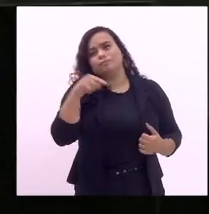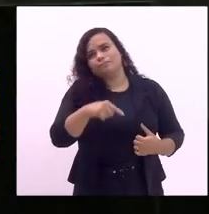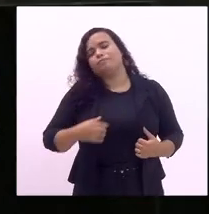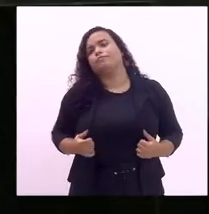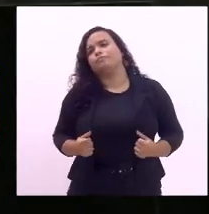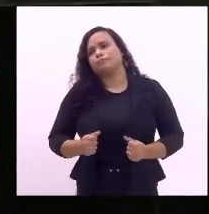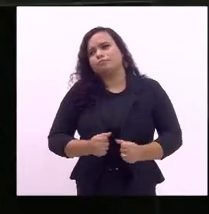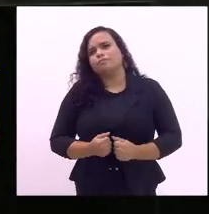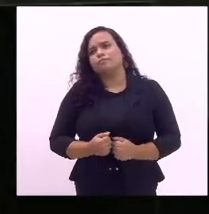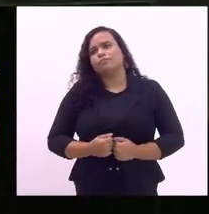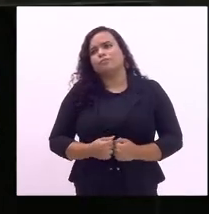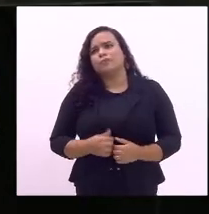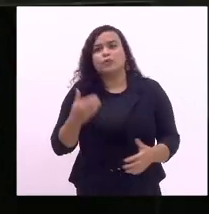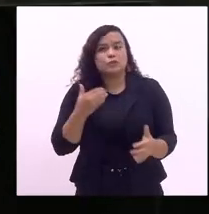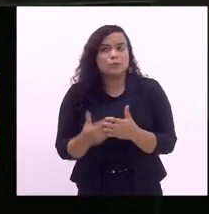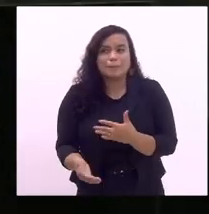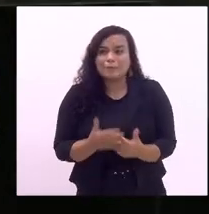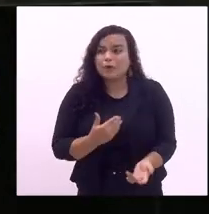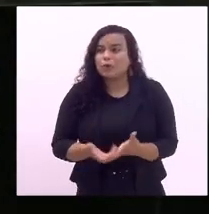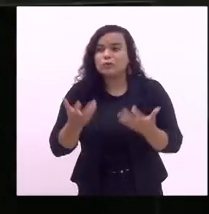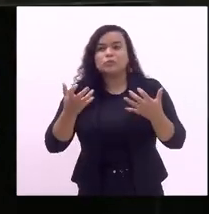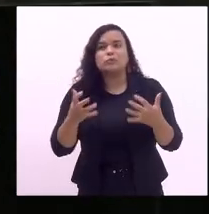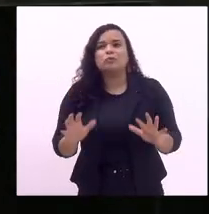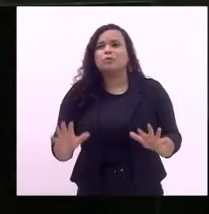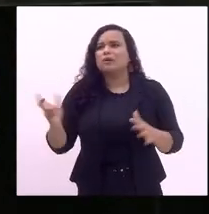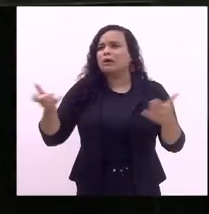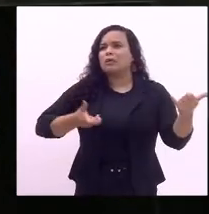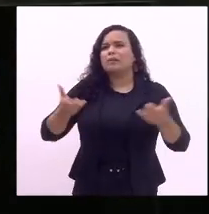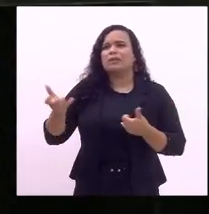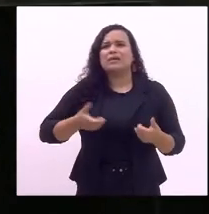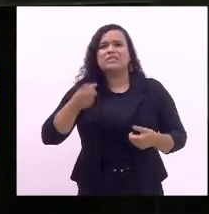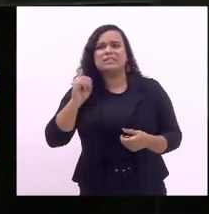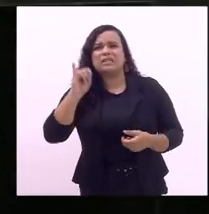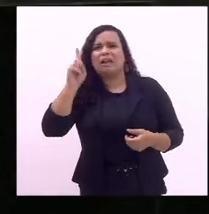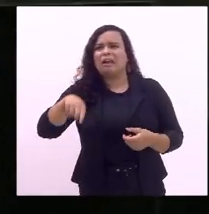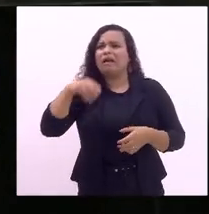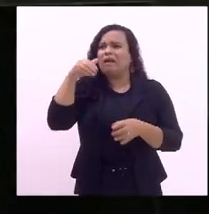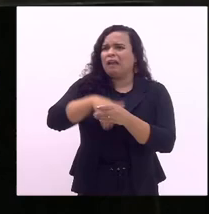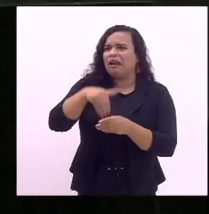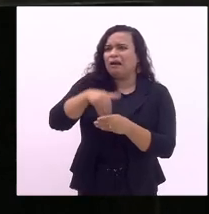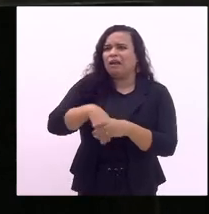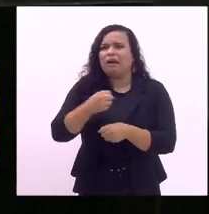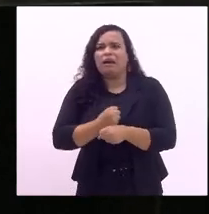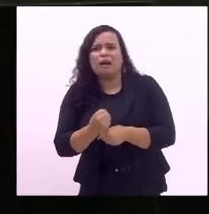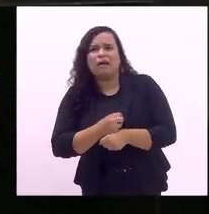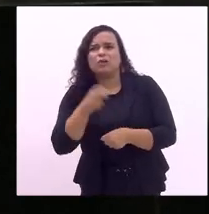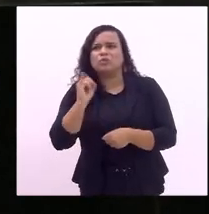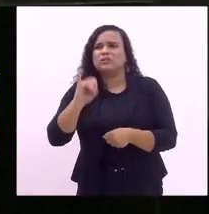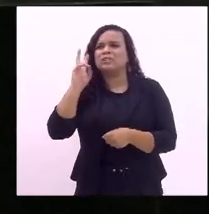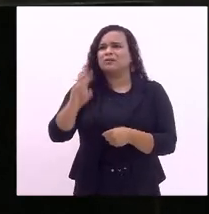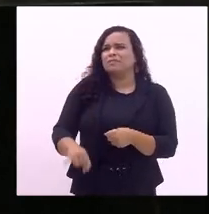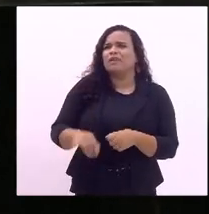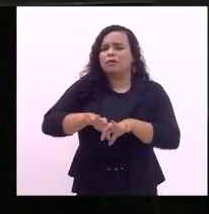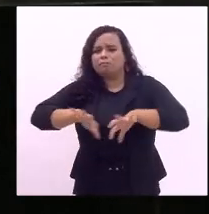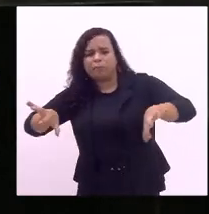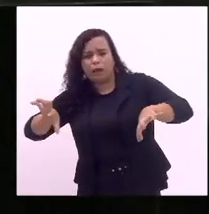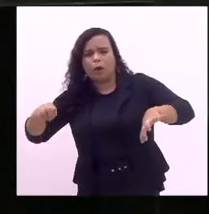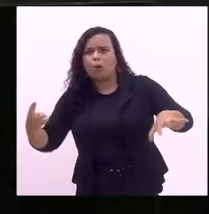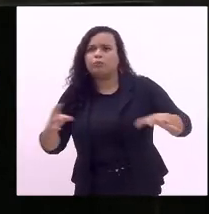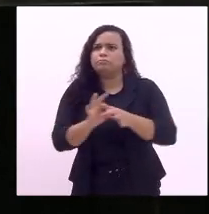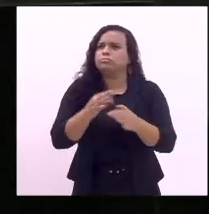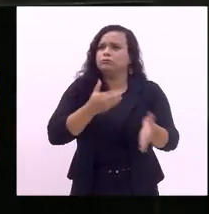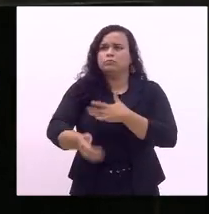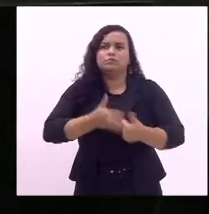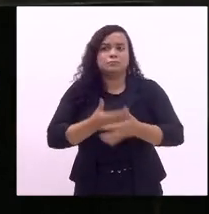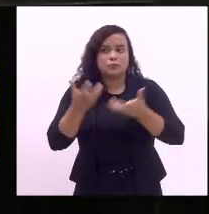esse. E não me importa e não quero saber se estão em ano de eleição, se vai causar polarização ou não. Eu